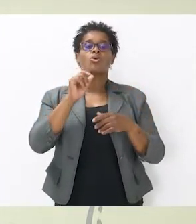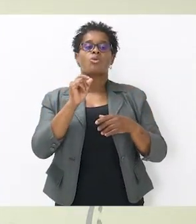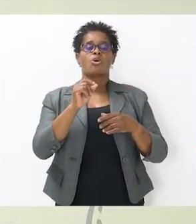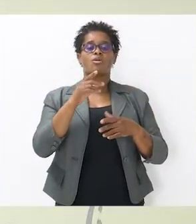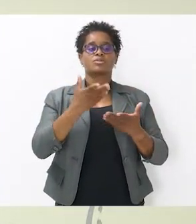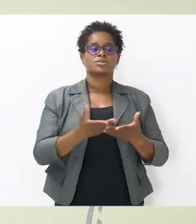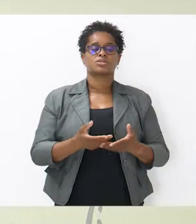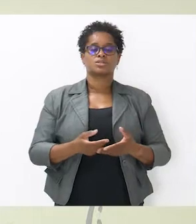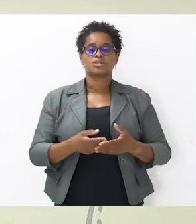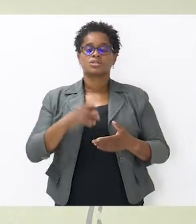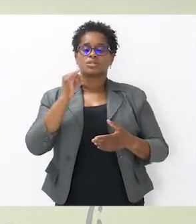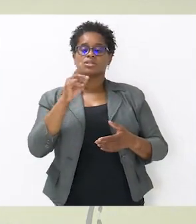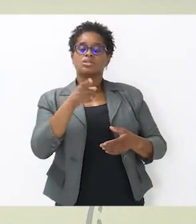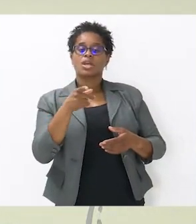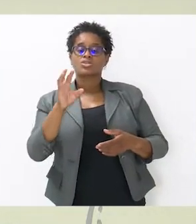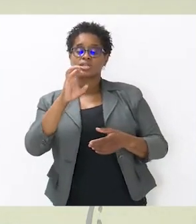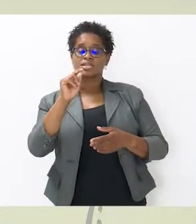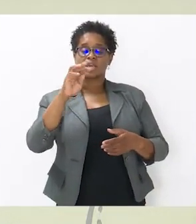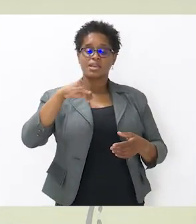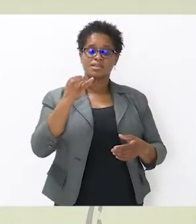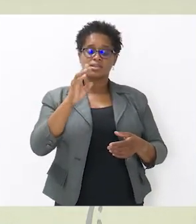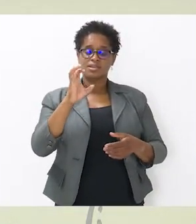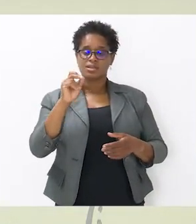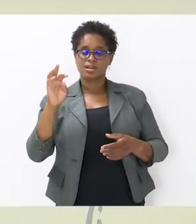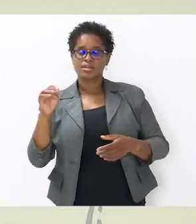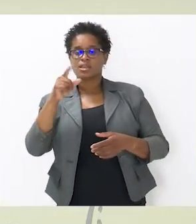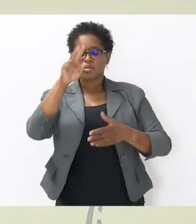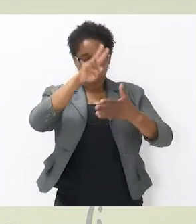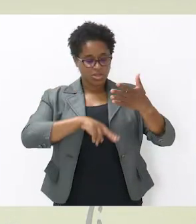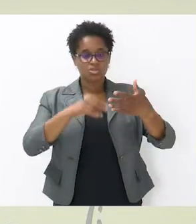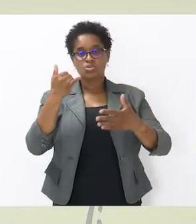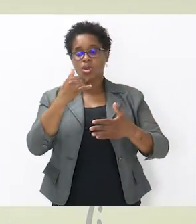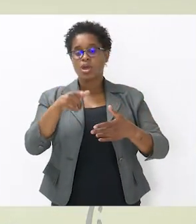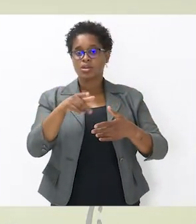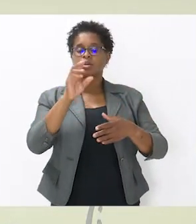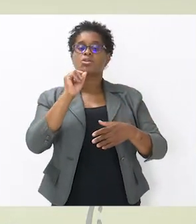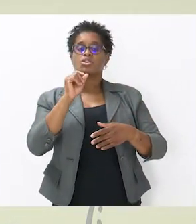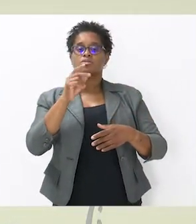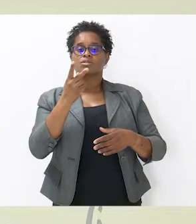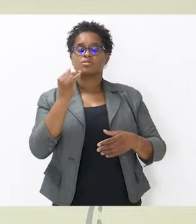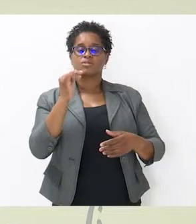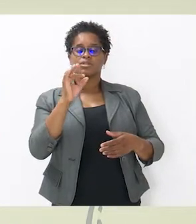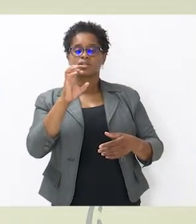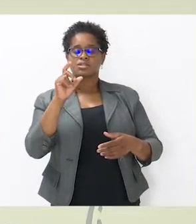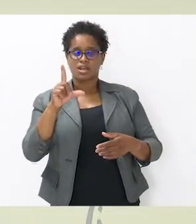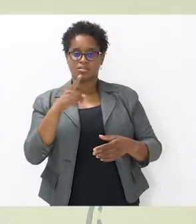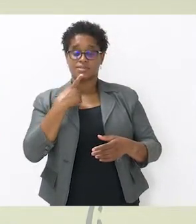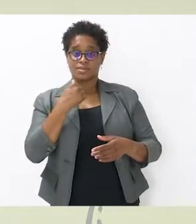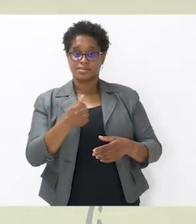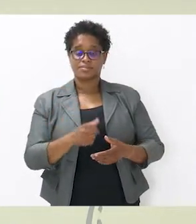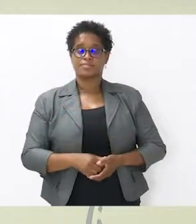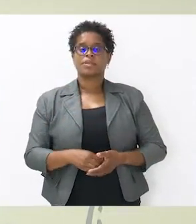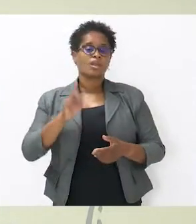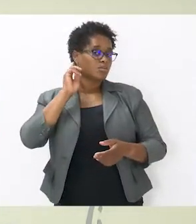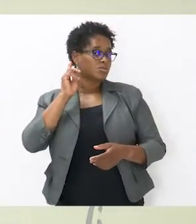de indicações cênicas, que também o texto secundário é designado de didascália, certo? Então,